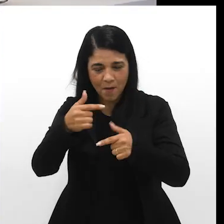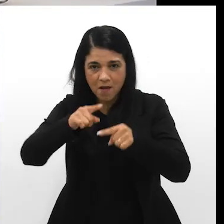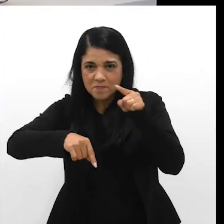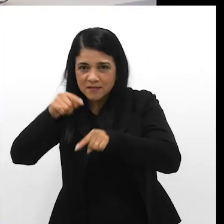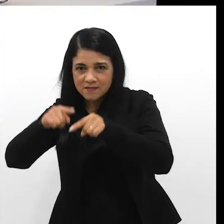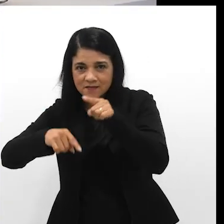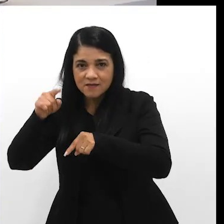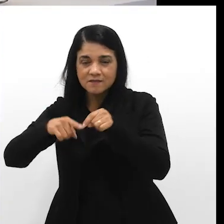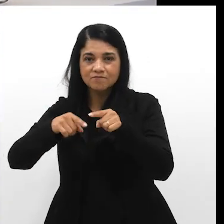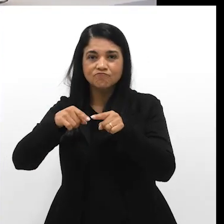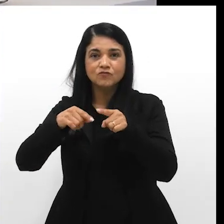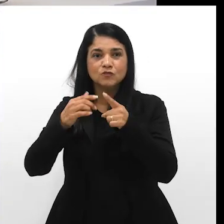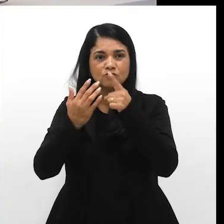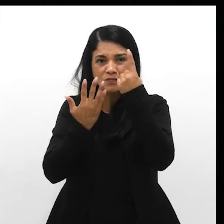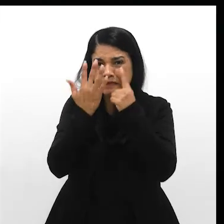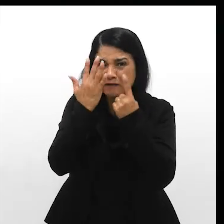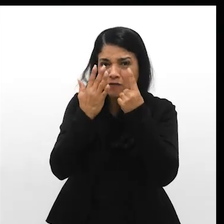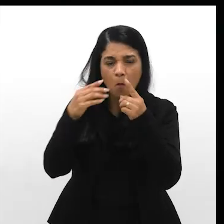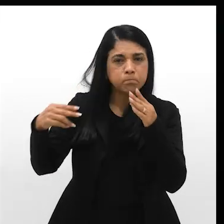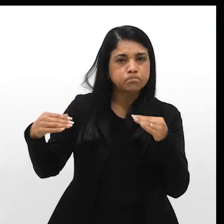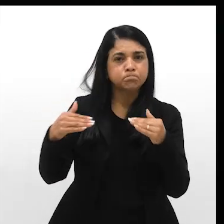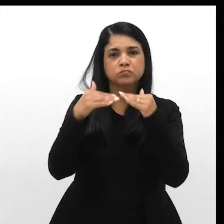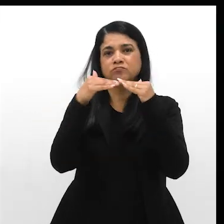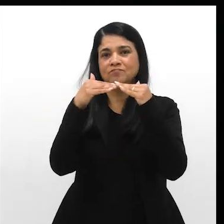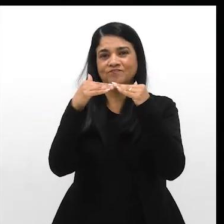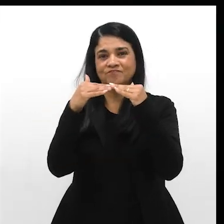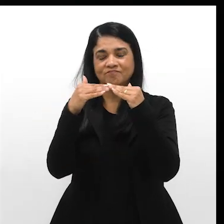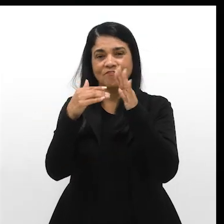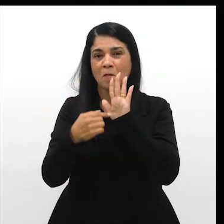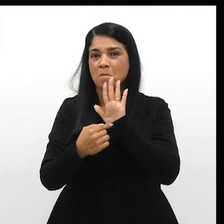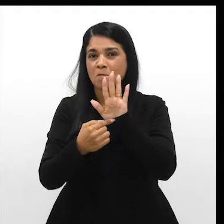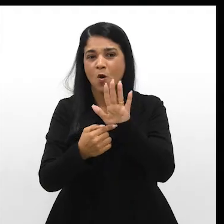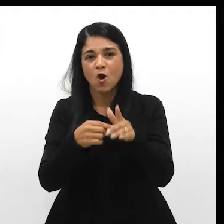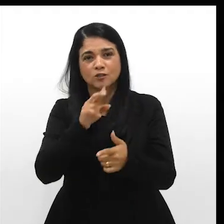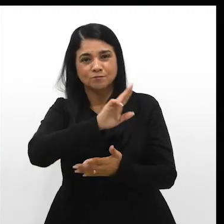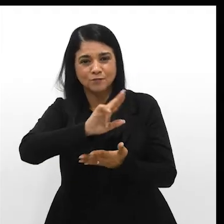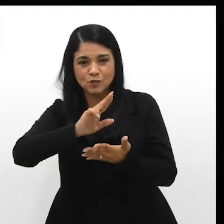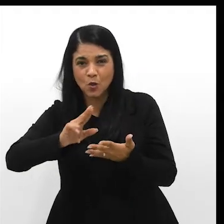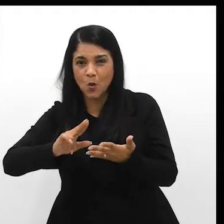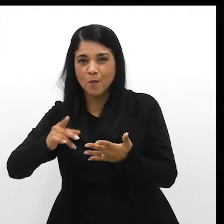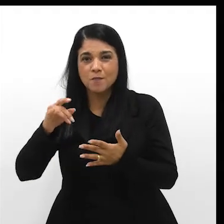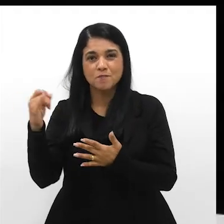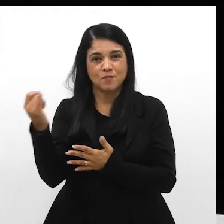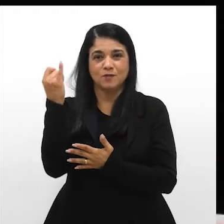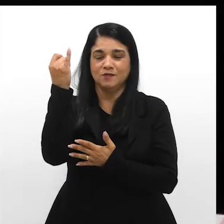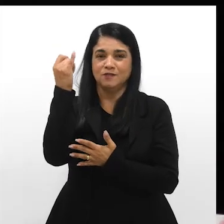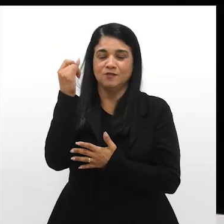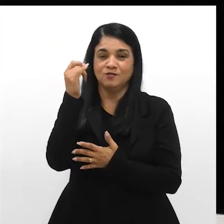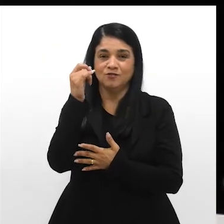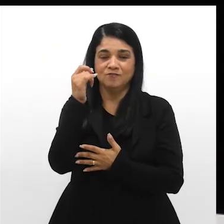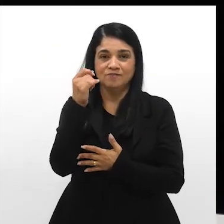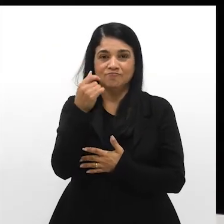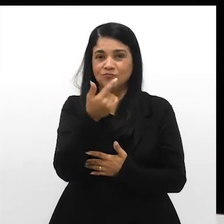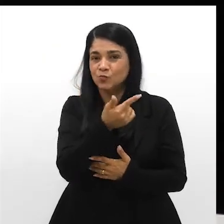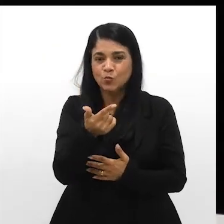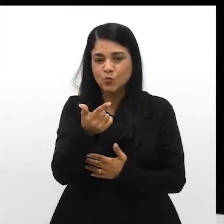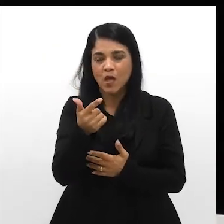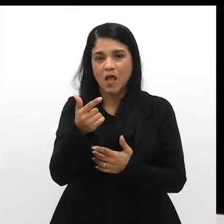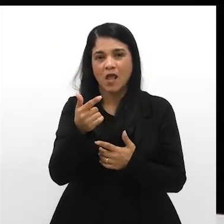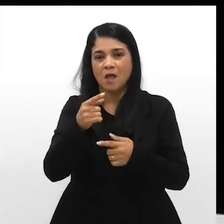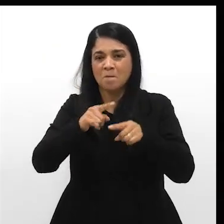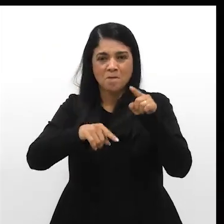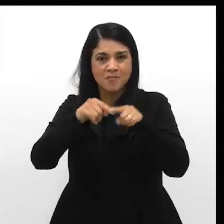escultor, eu vejo assim, né? É o carnaval. O carnaval revela grandes nomes, né? A escola não tem o material